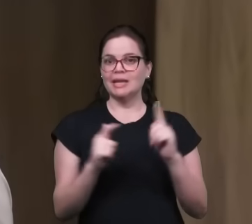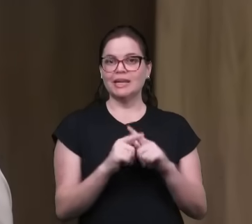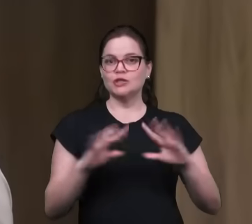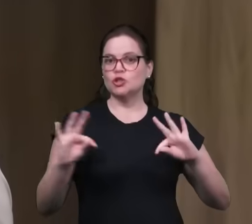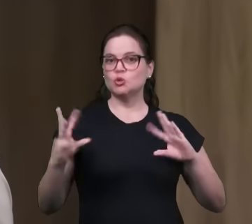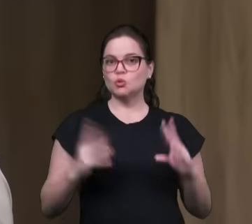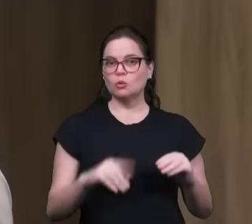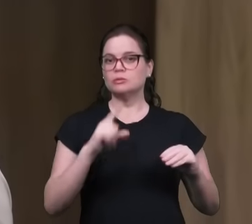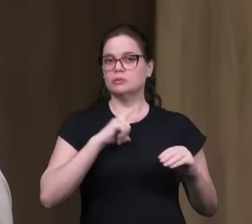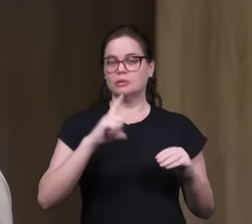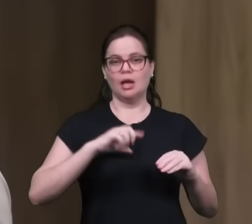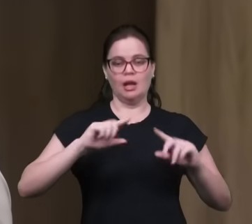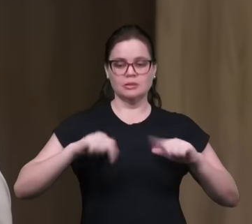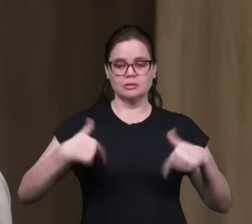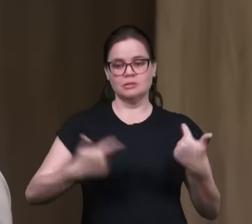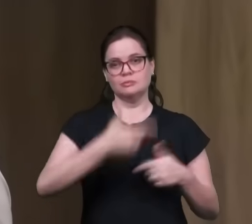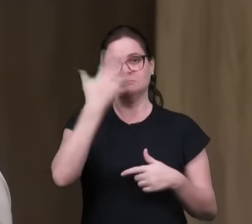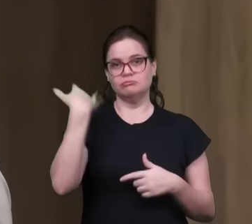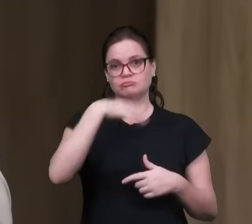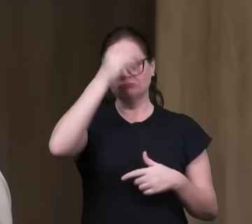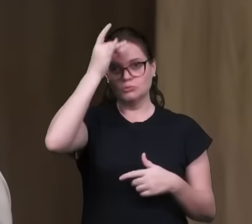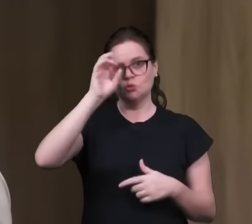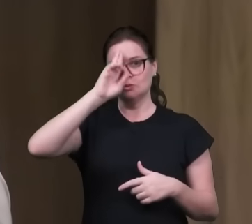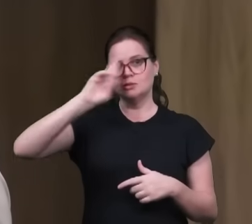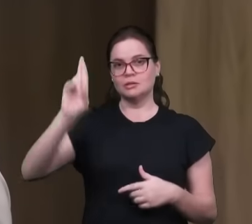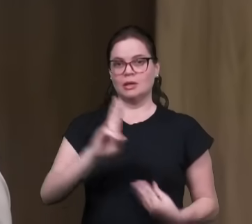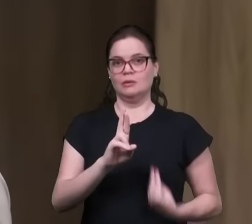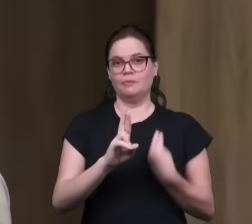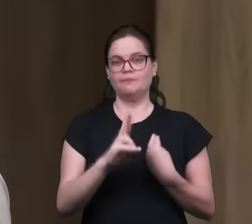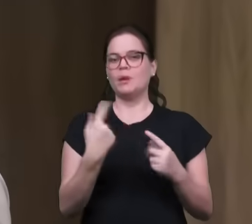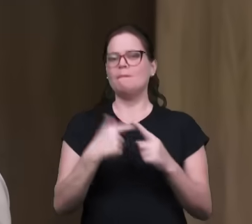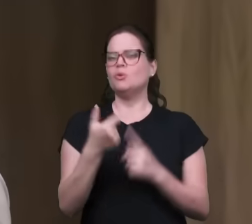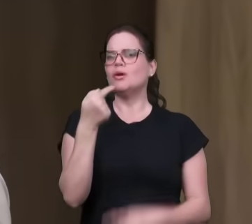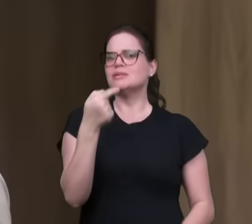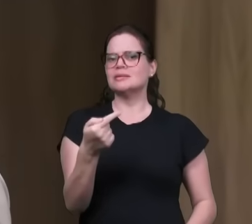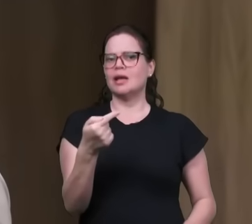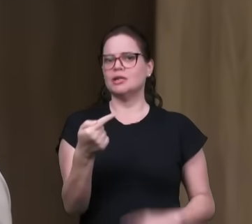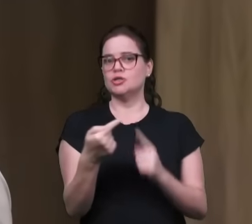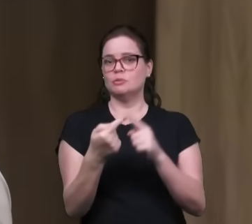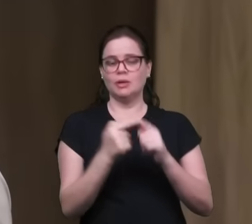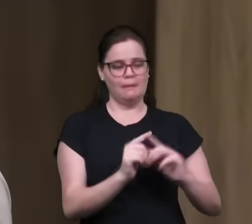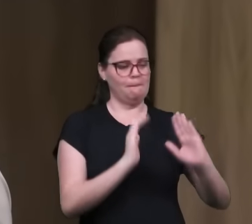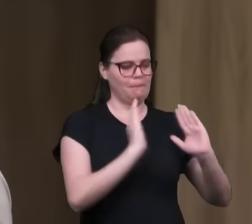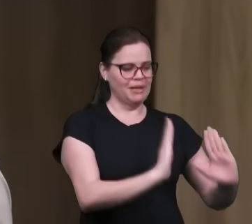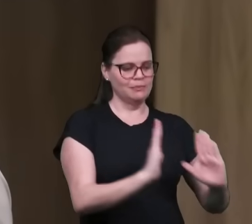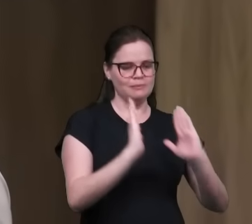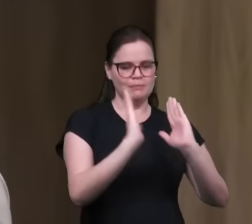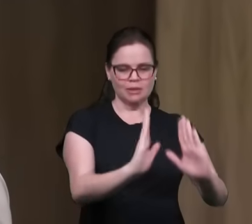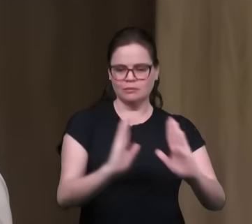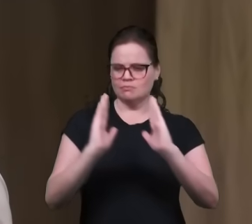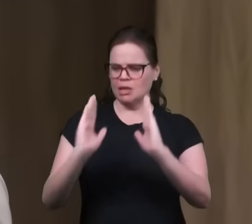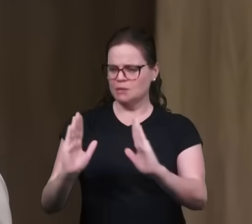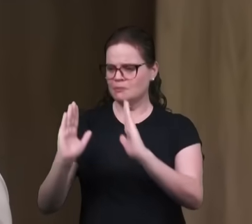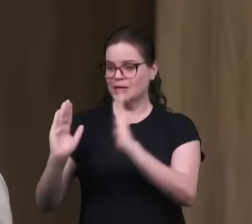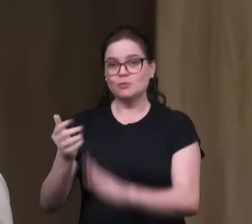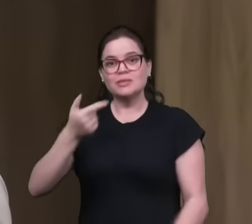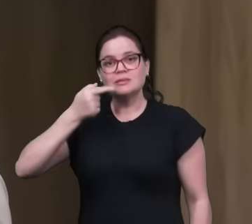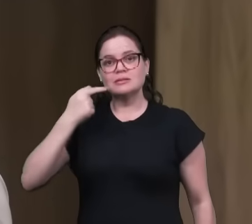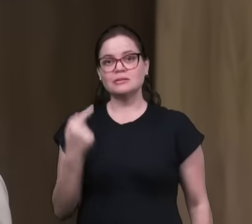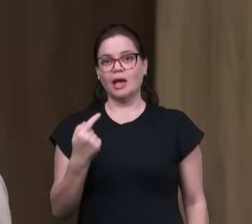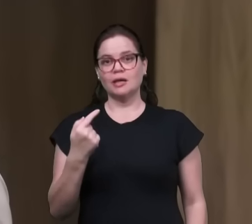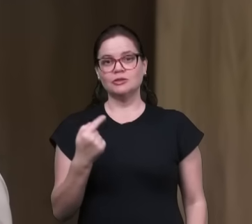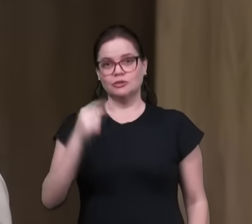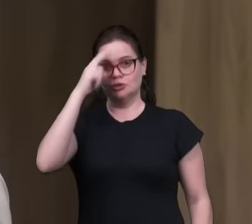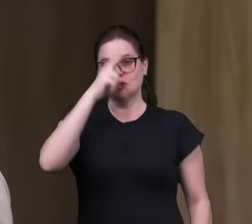Porque refere-se a 7 períodos proféticos, né, e também históricos da igreja na